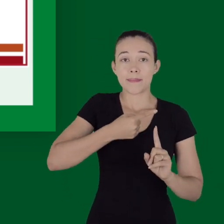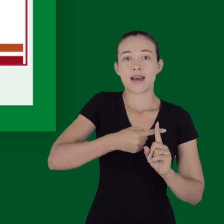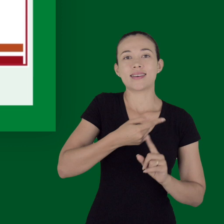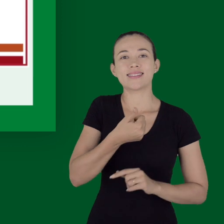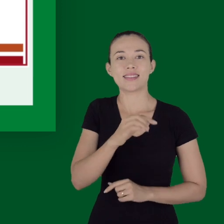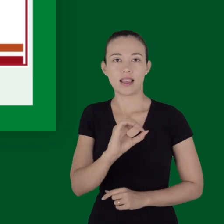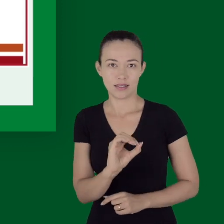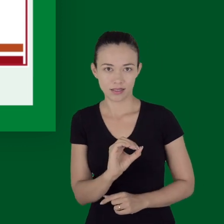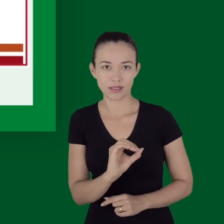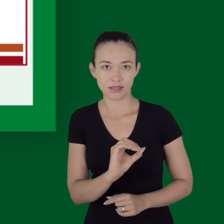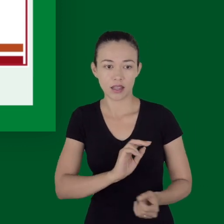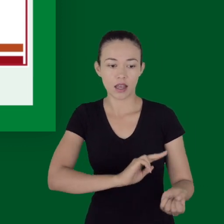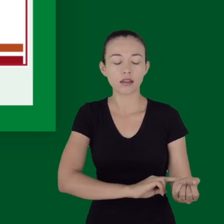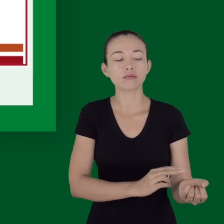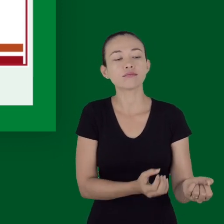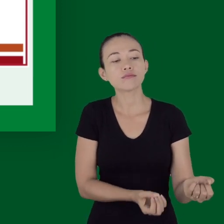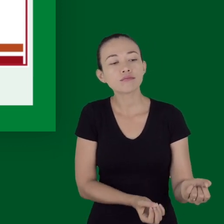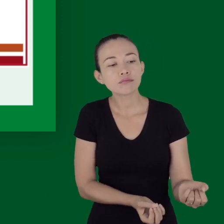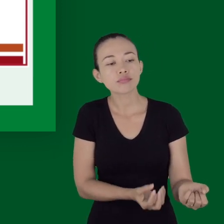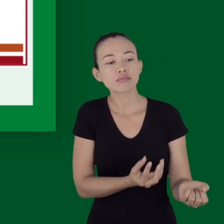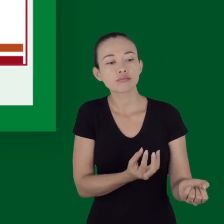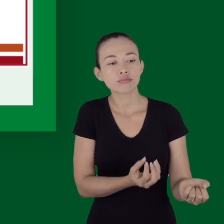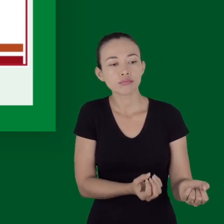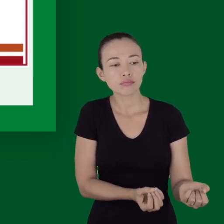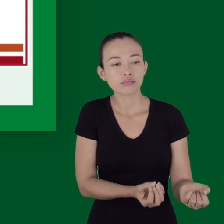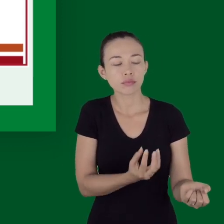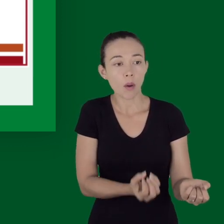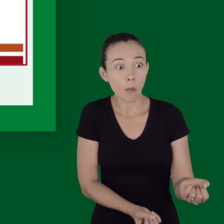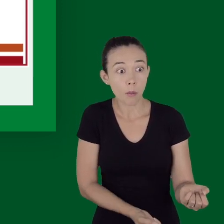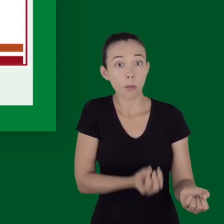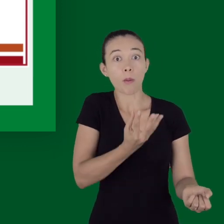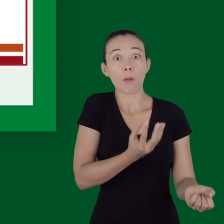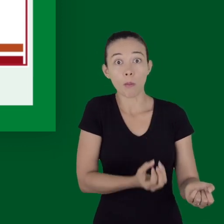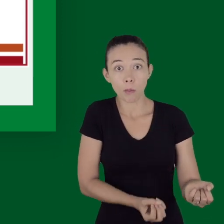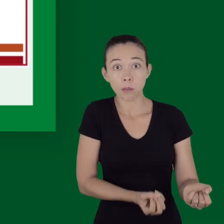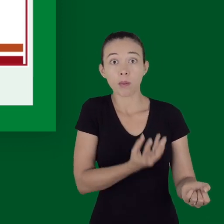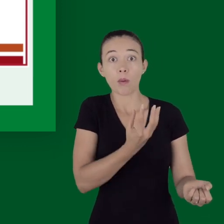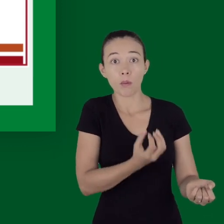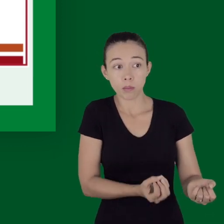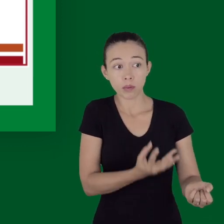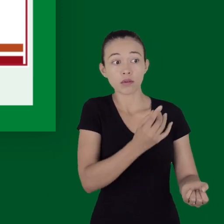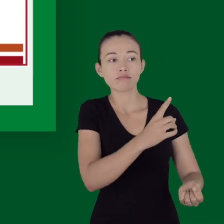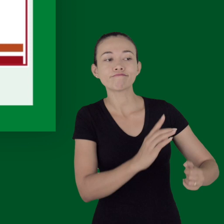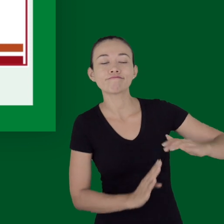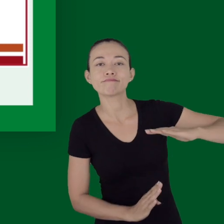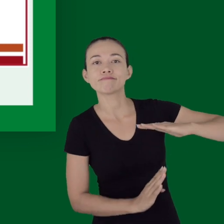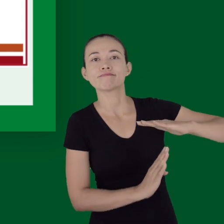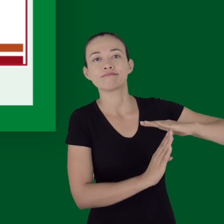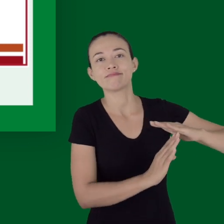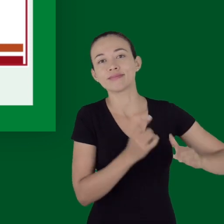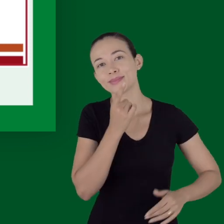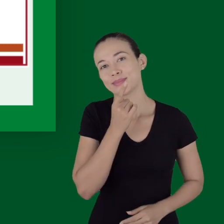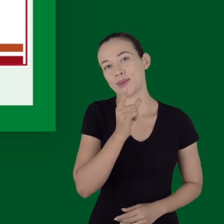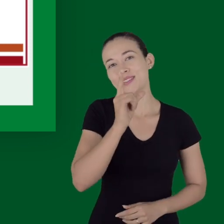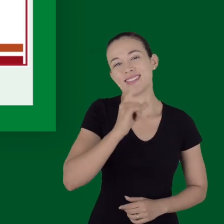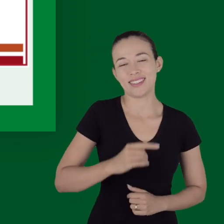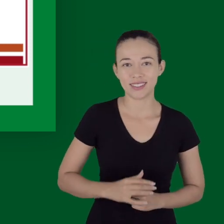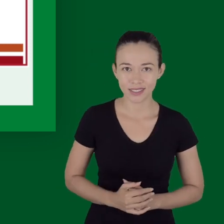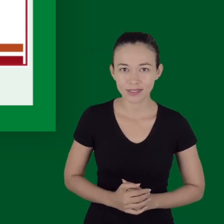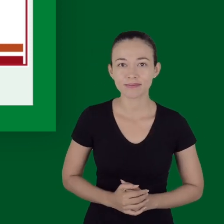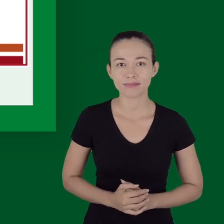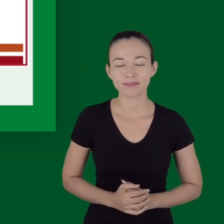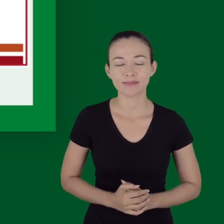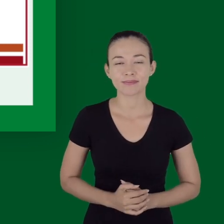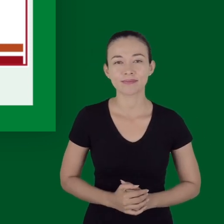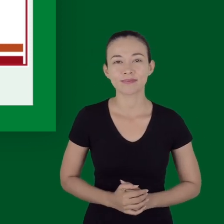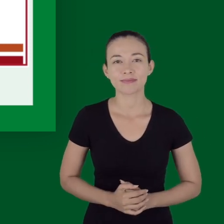não inibe completamente o escape do paciente, até se o paciente fizer uma frequência maior e sair